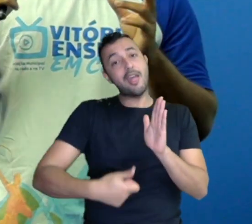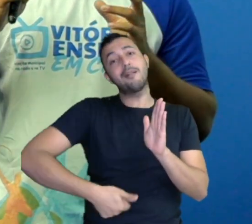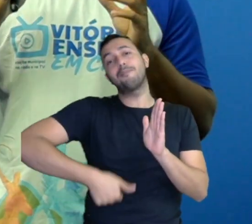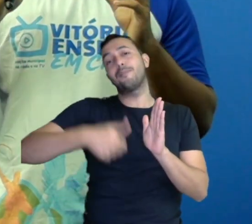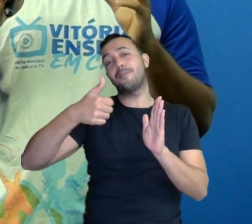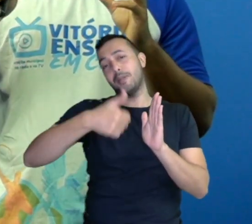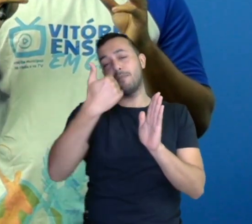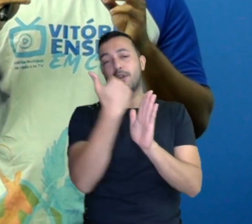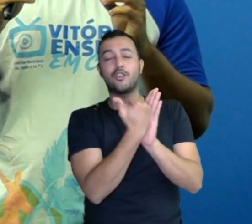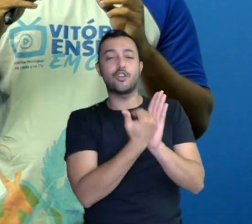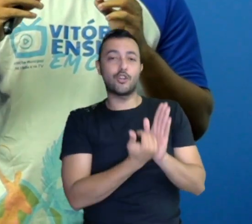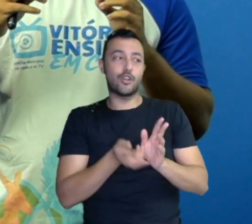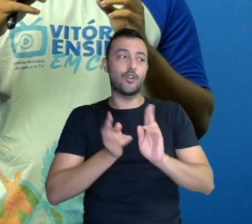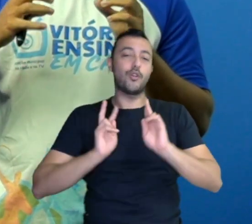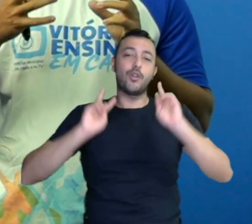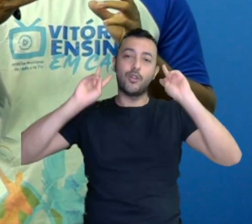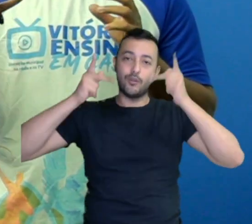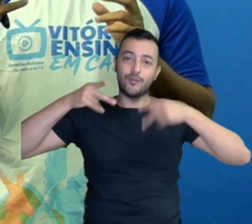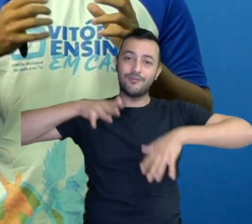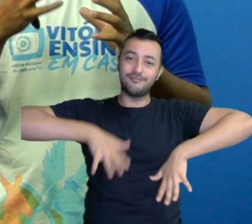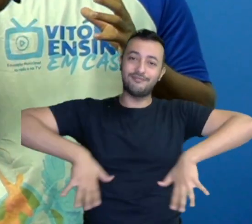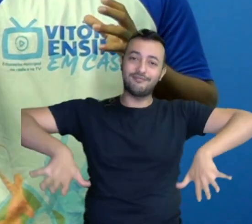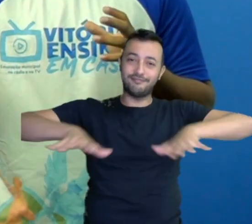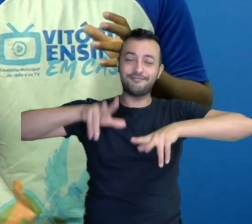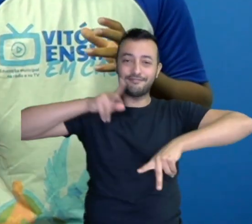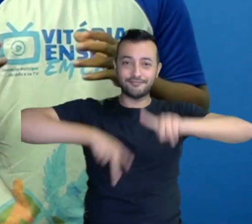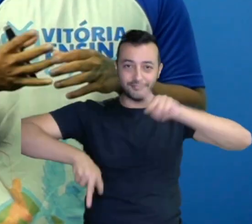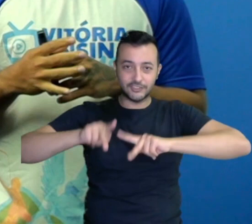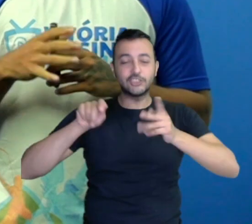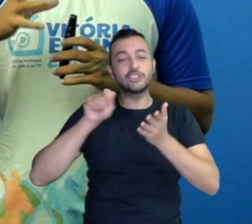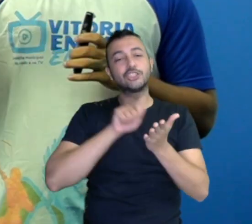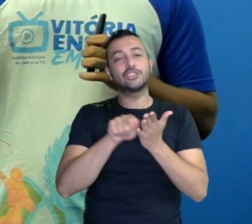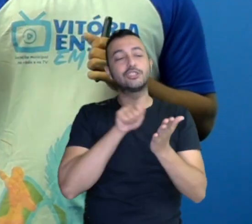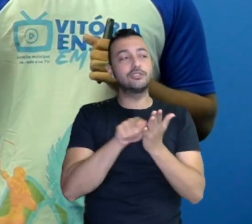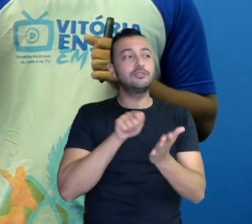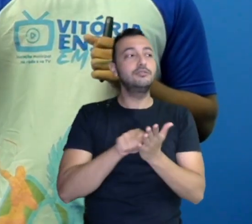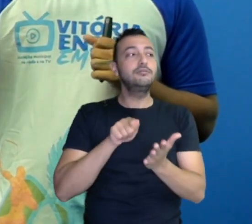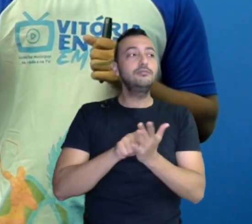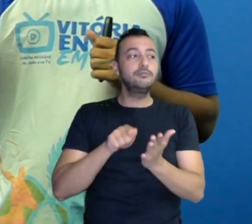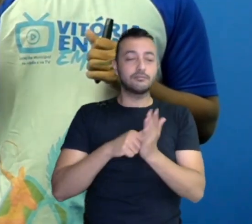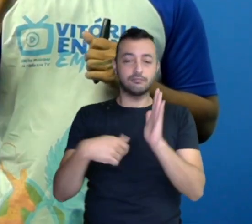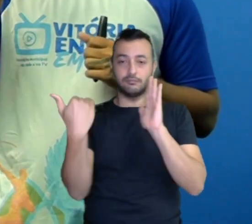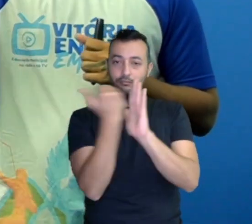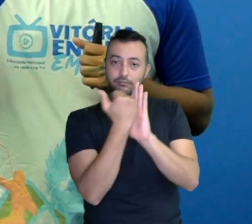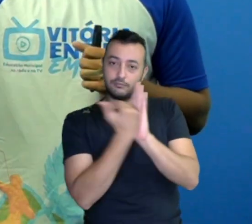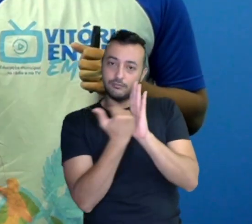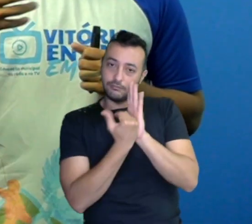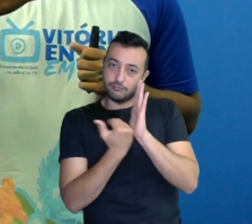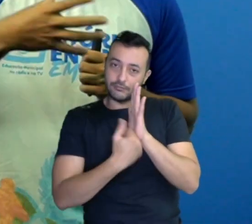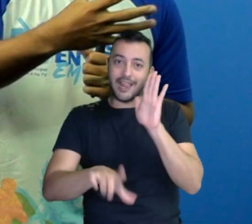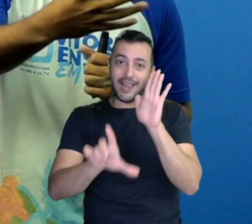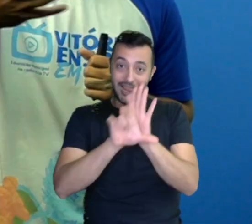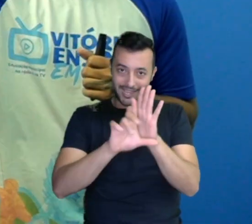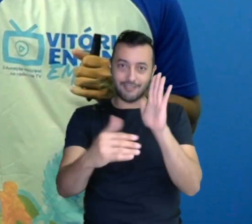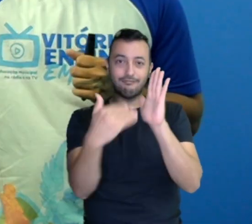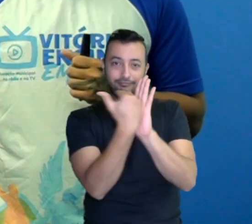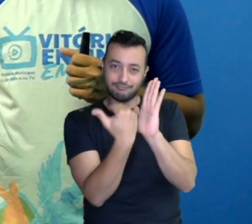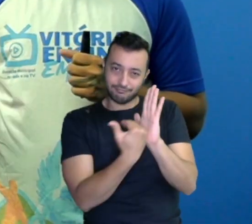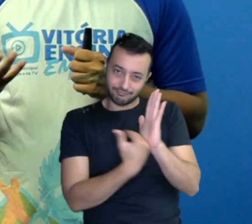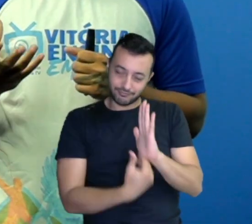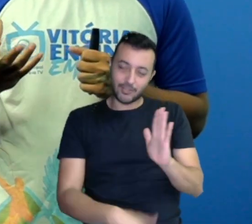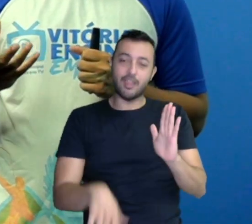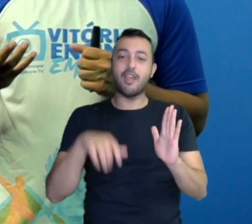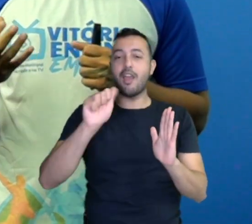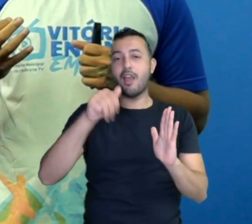códigos que a humanidade ela transcreve, ela escreve, né, para poder falar sobre as leis que regem um